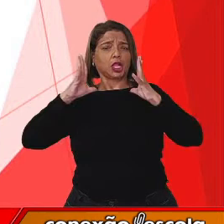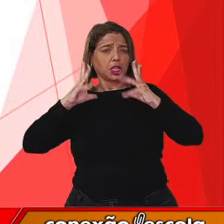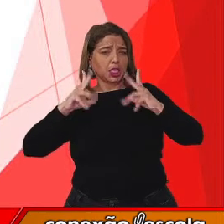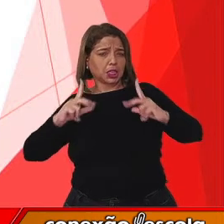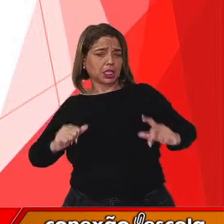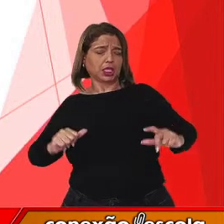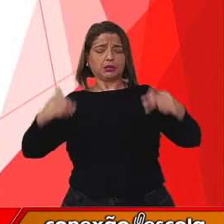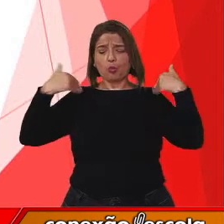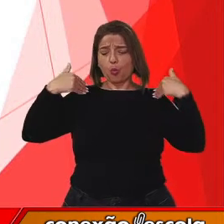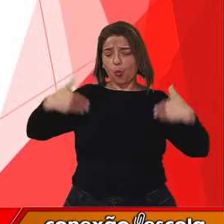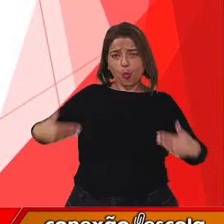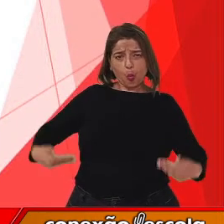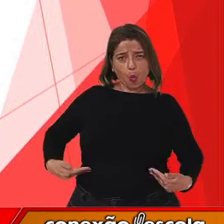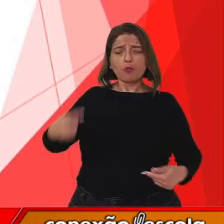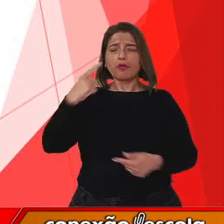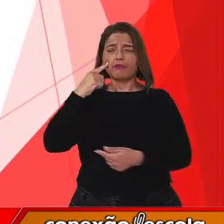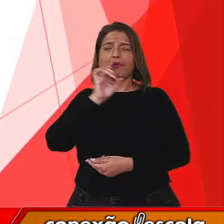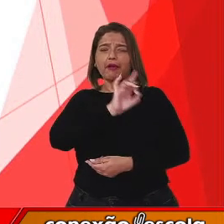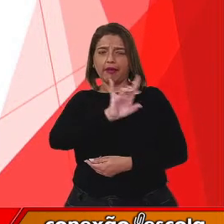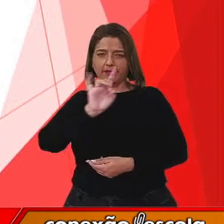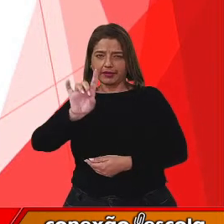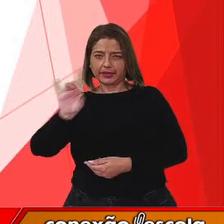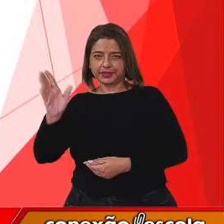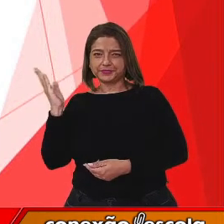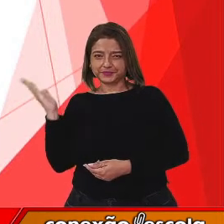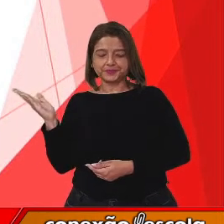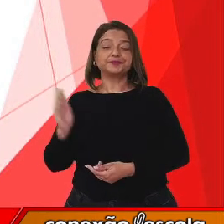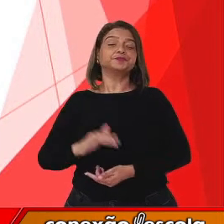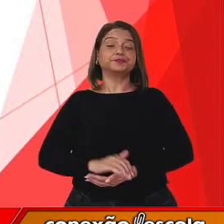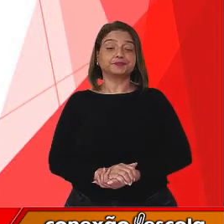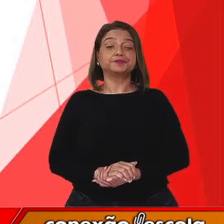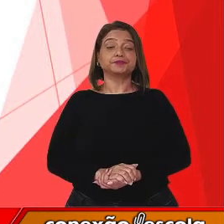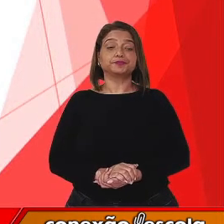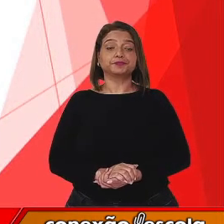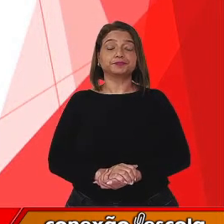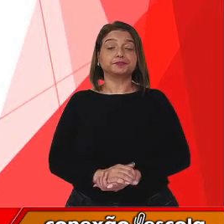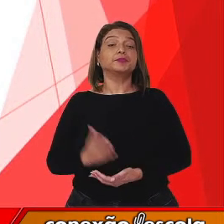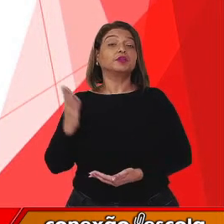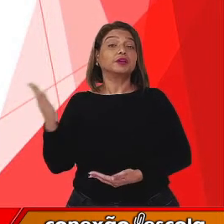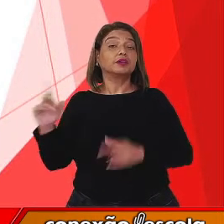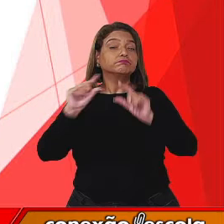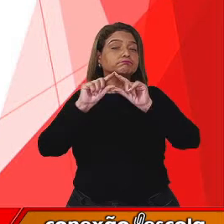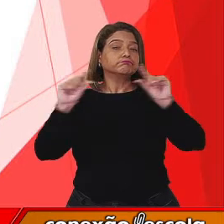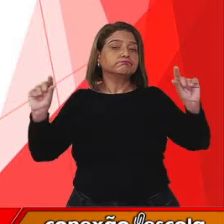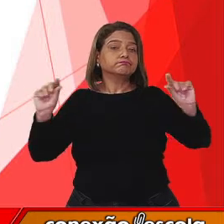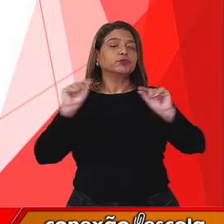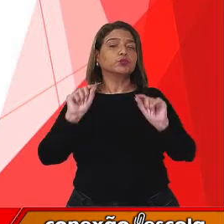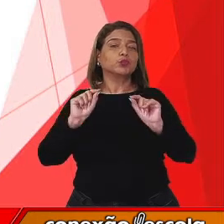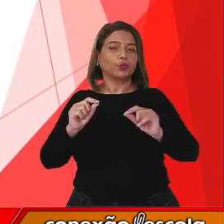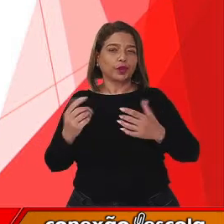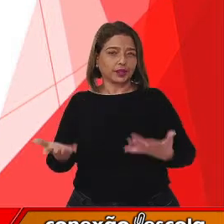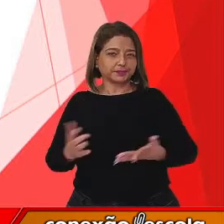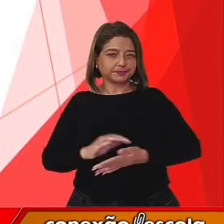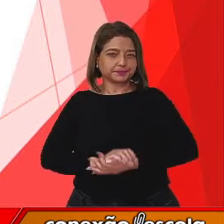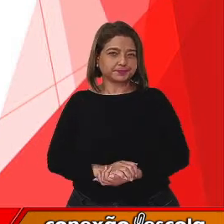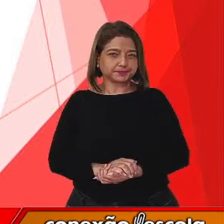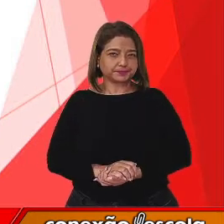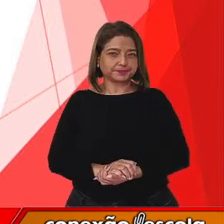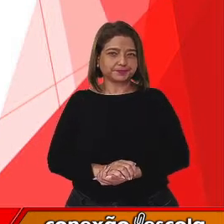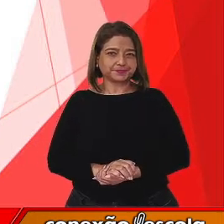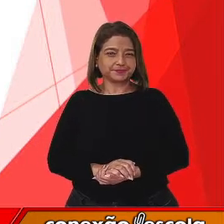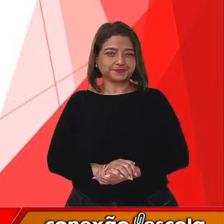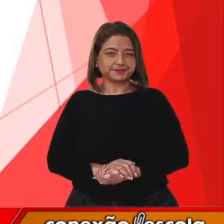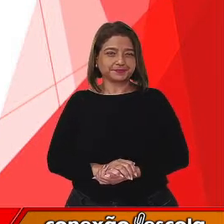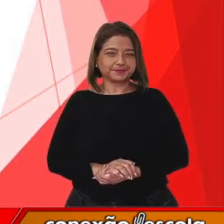o corpo. Vamos ver cada um deles? Então vamos lá, olha. Eat healthy food and drink